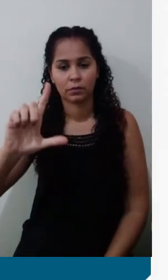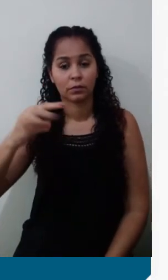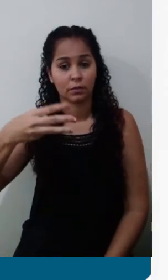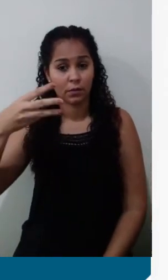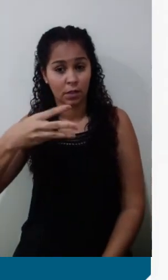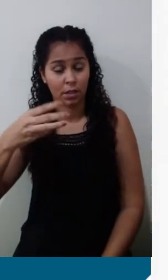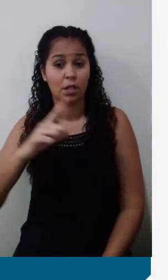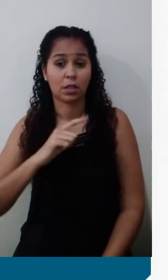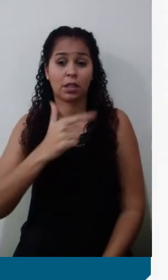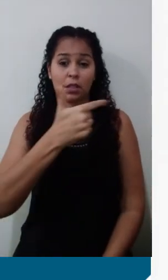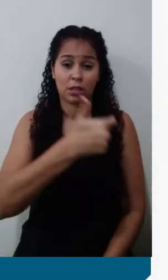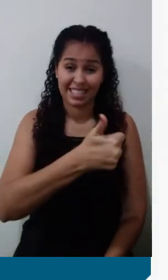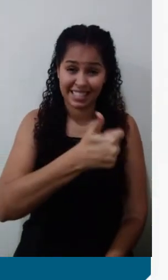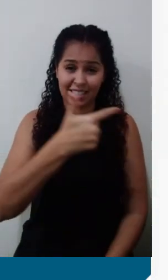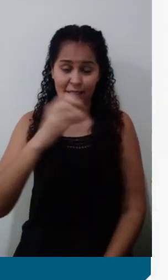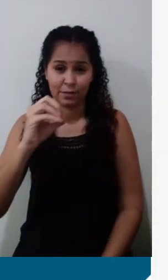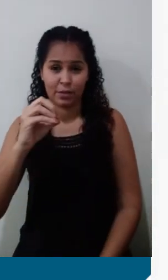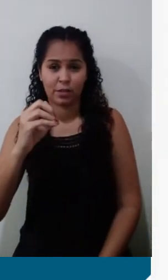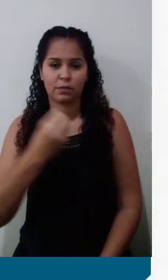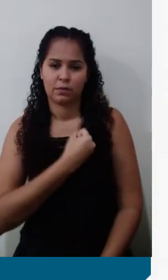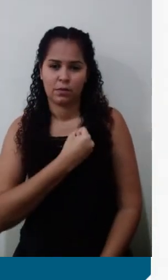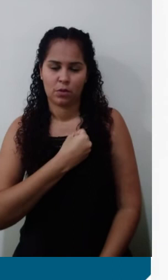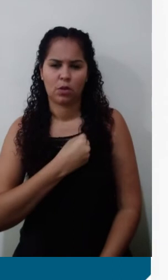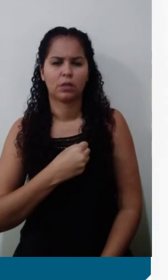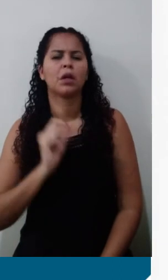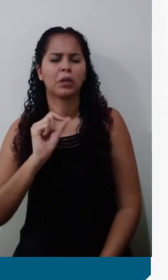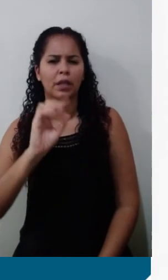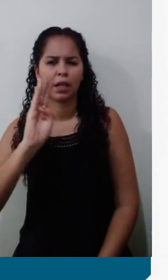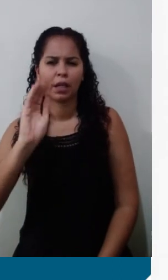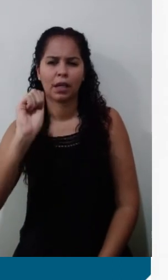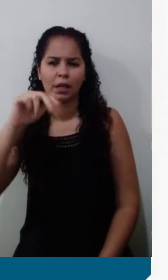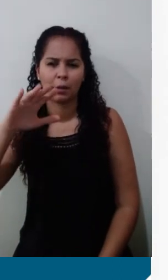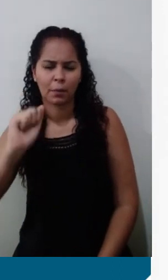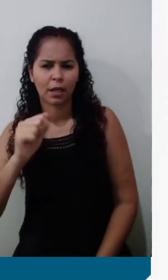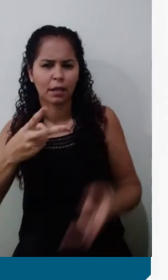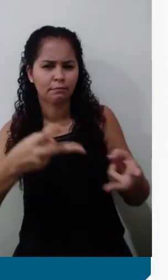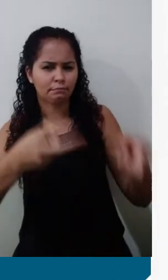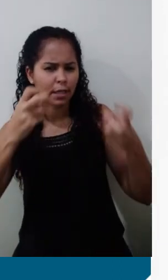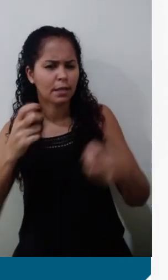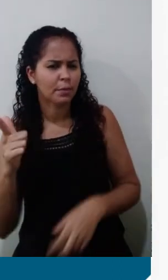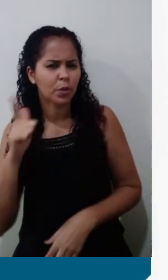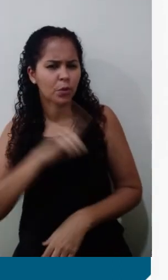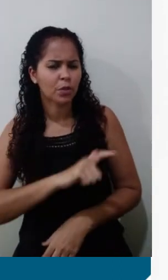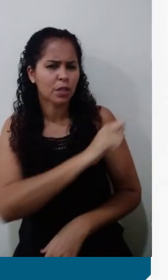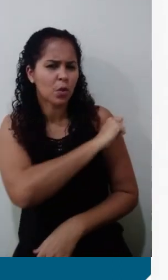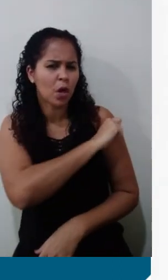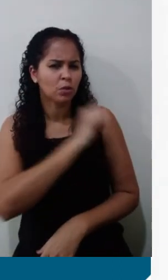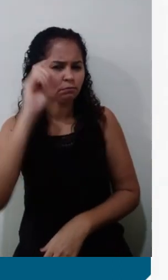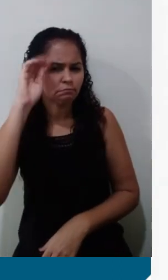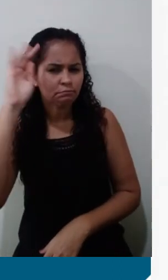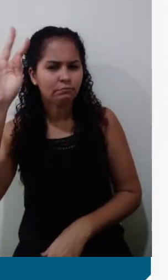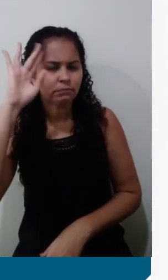causa 120 pontos, ele normalmente tem um projeto de texto, então a banca percebe que o candidato